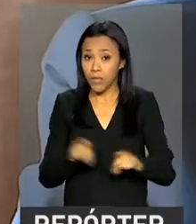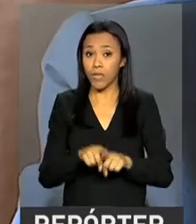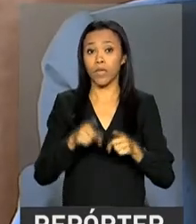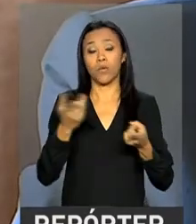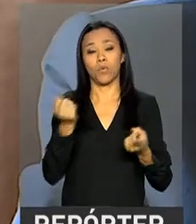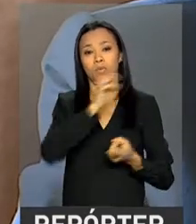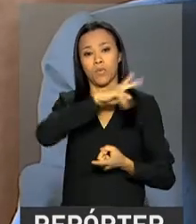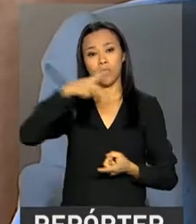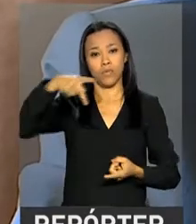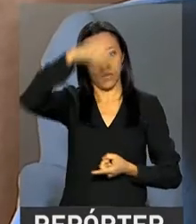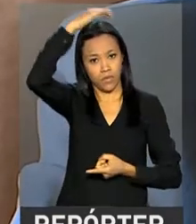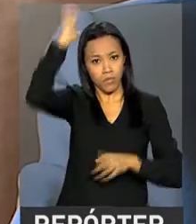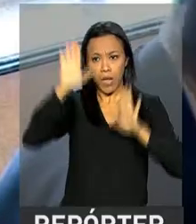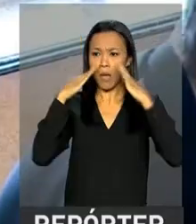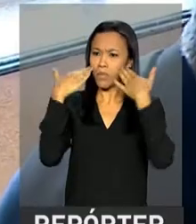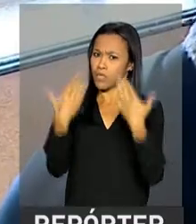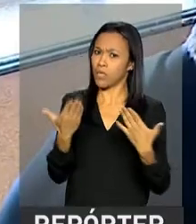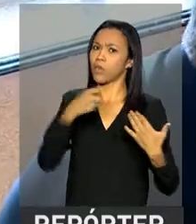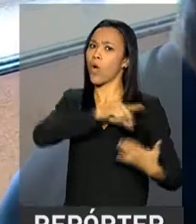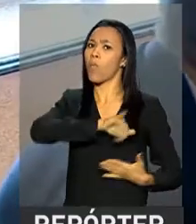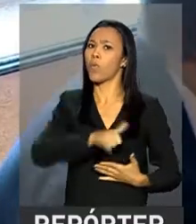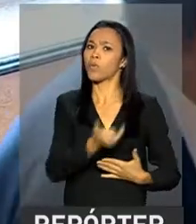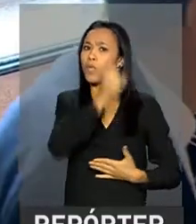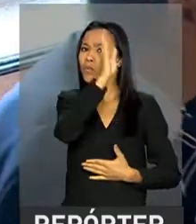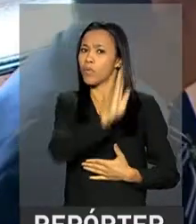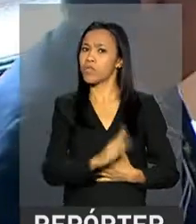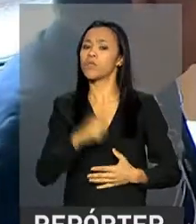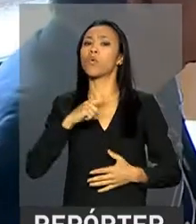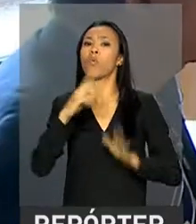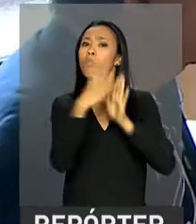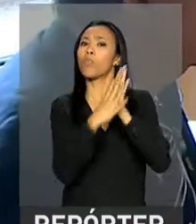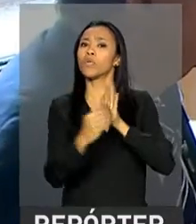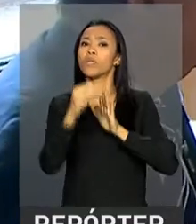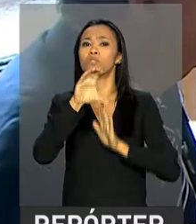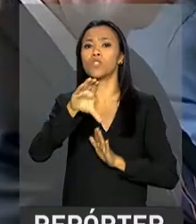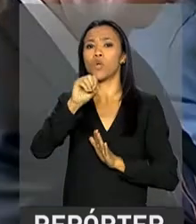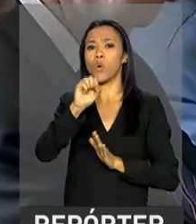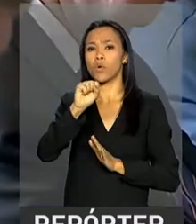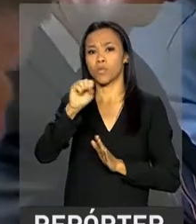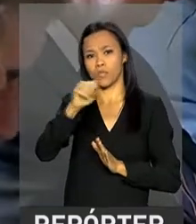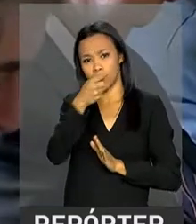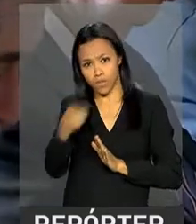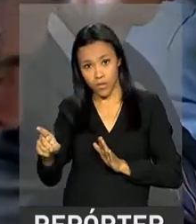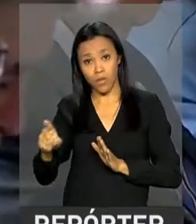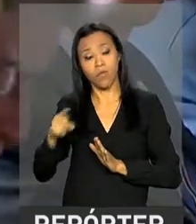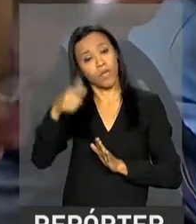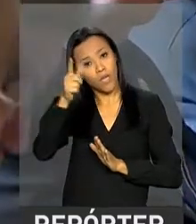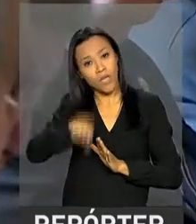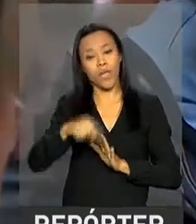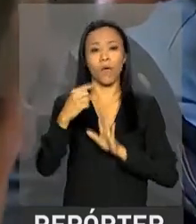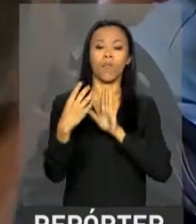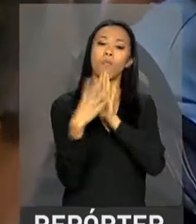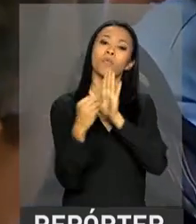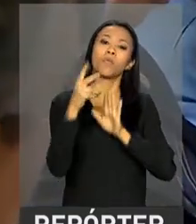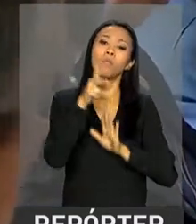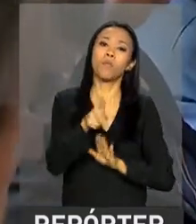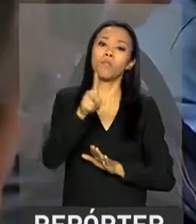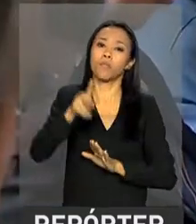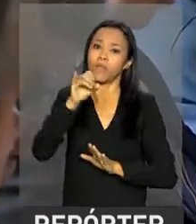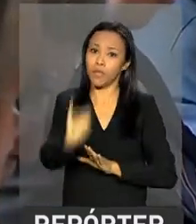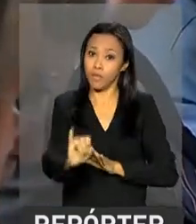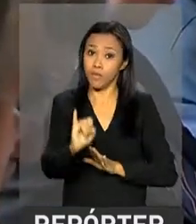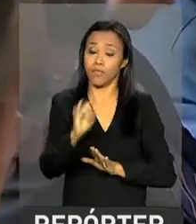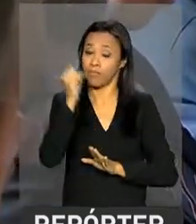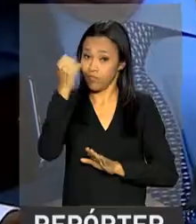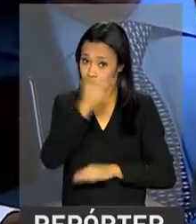as oportunidades no Brasil com as concessões à iniciativa privada no âmbito do PPI, o Programa de Parcerias de